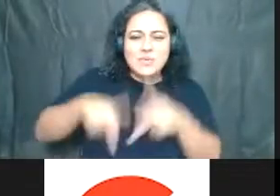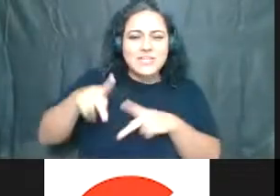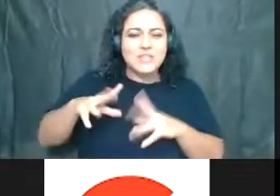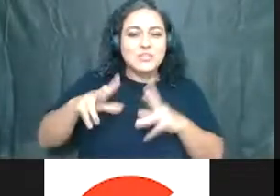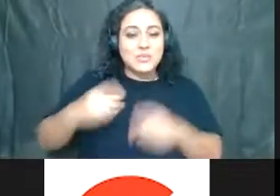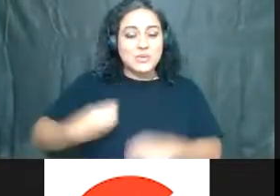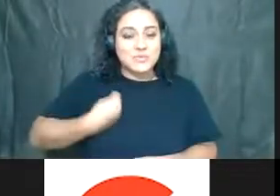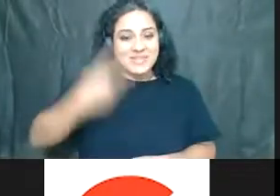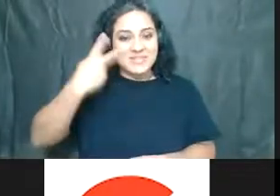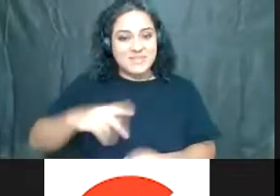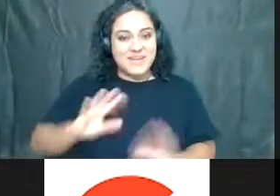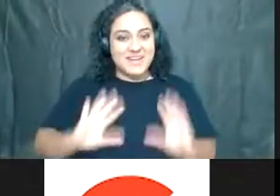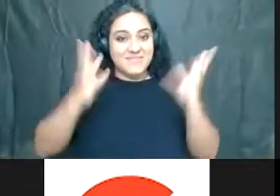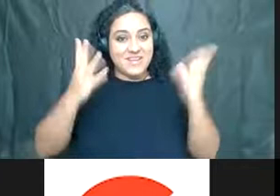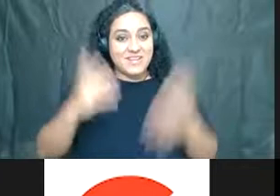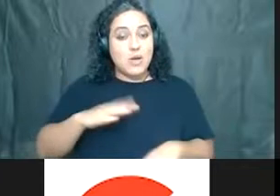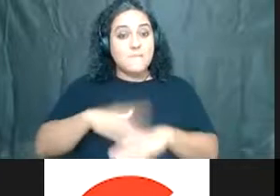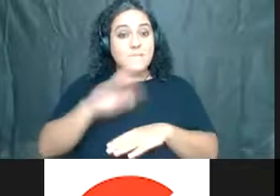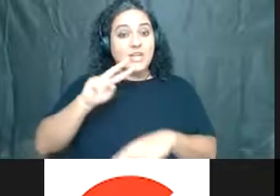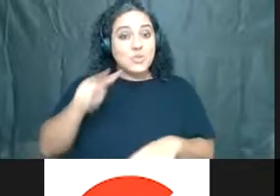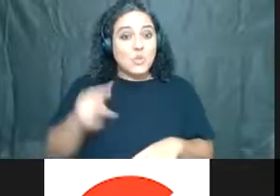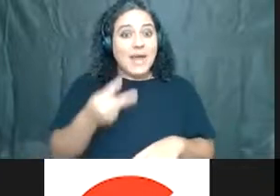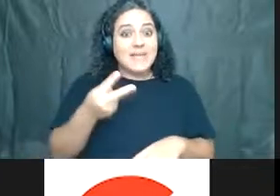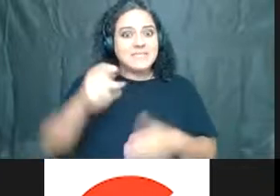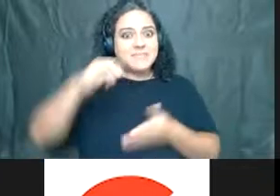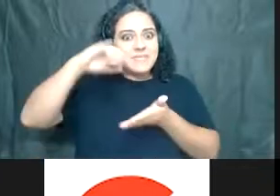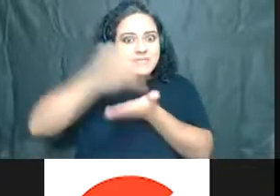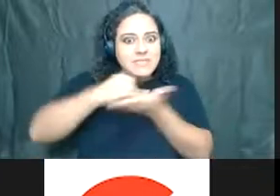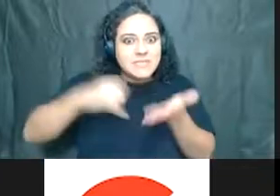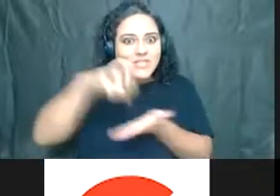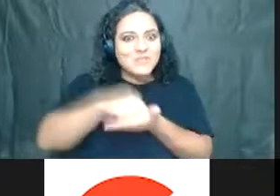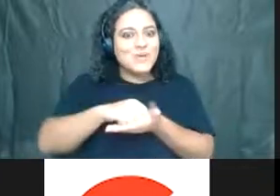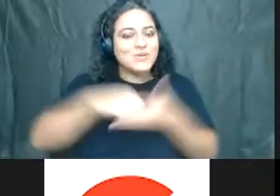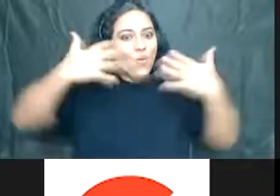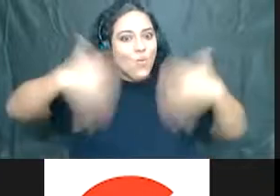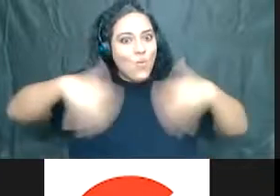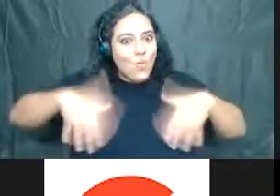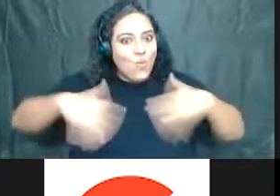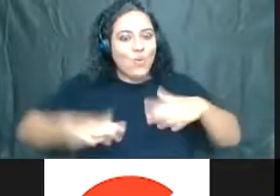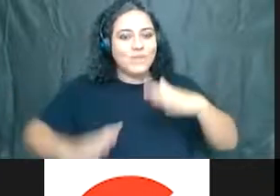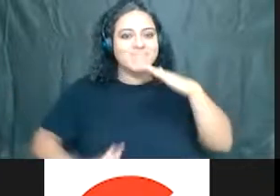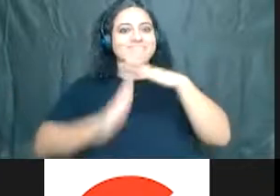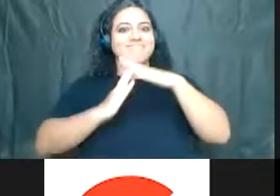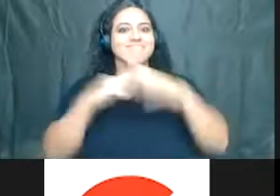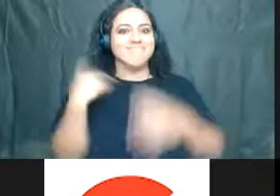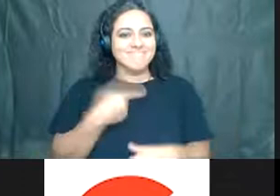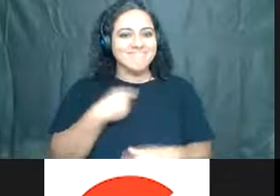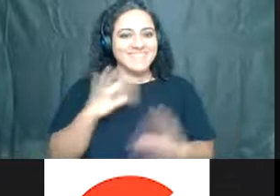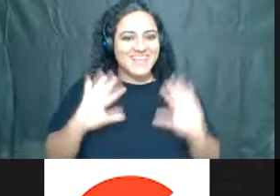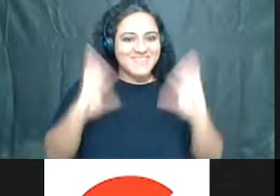do evento. São mais de 2 mil inscrições, um número recorde do nosso evento. Então,